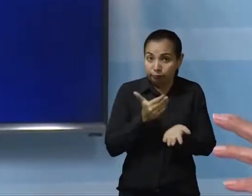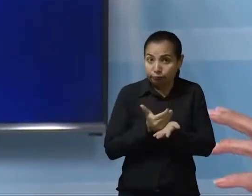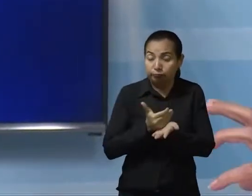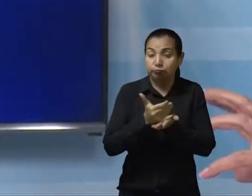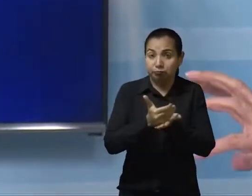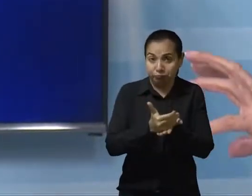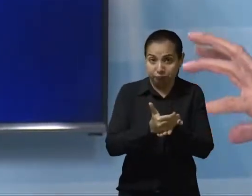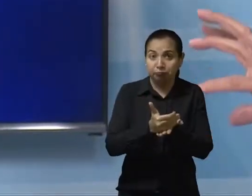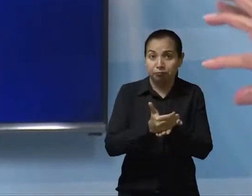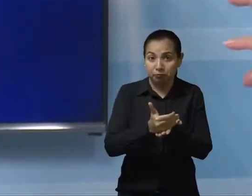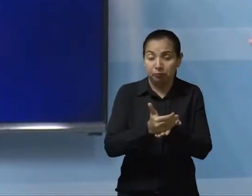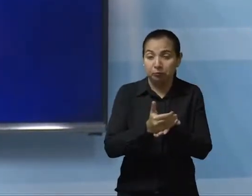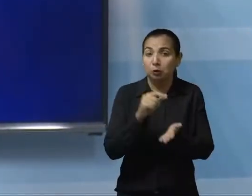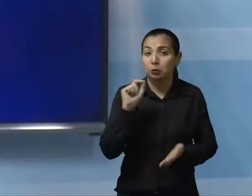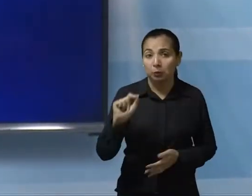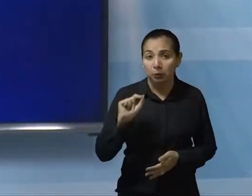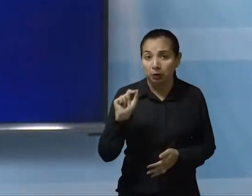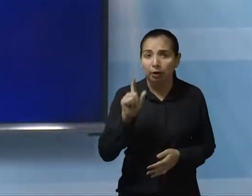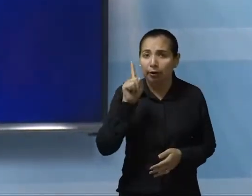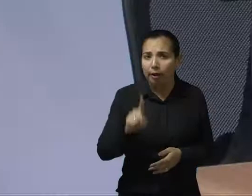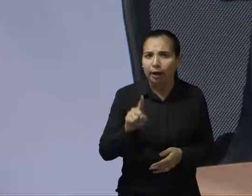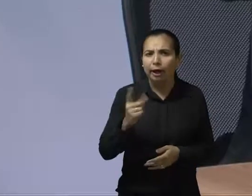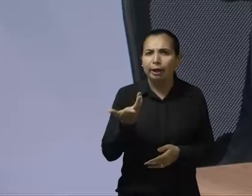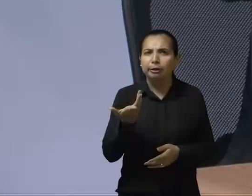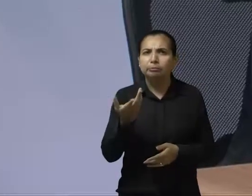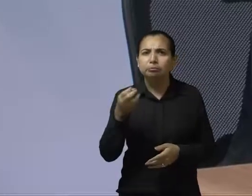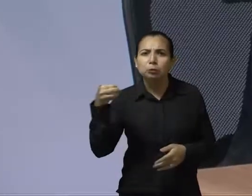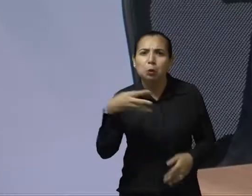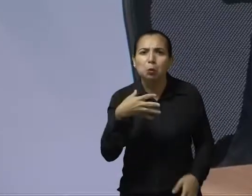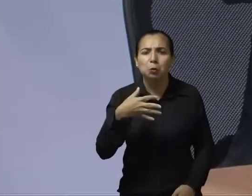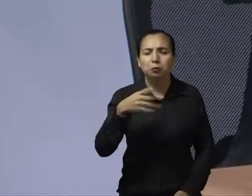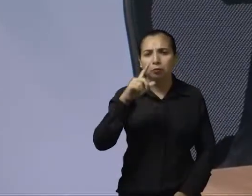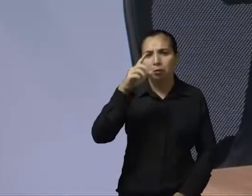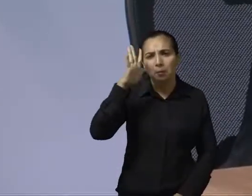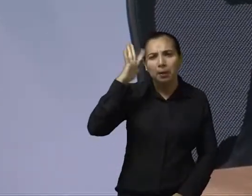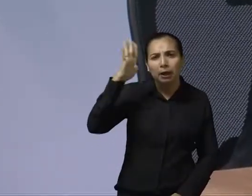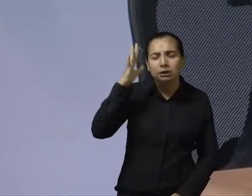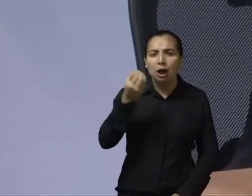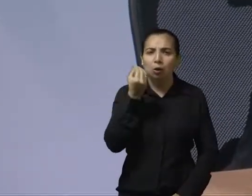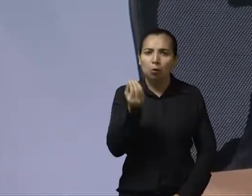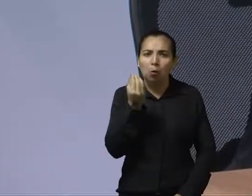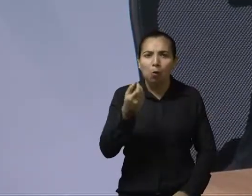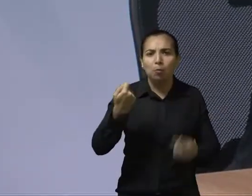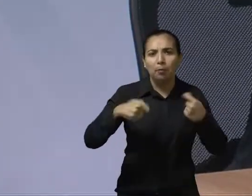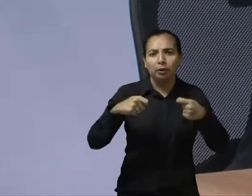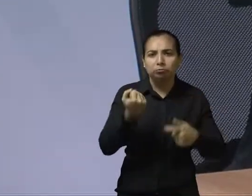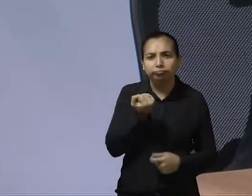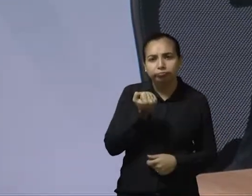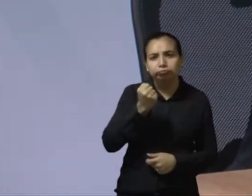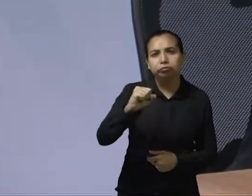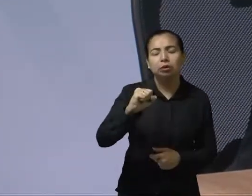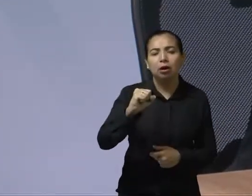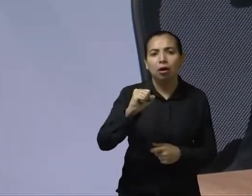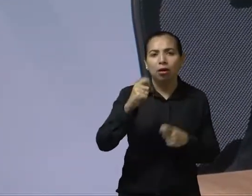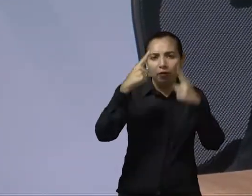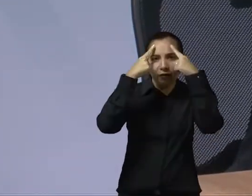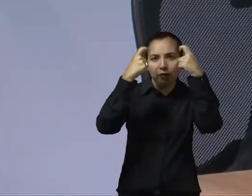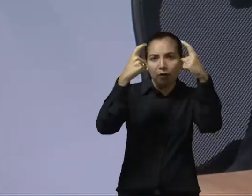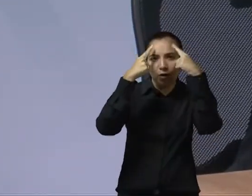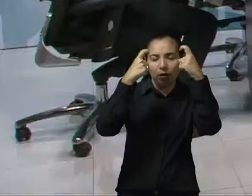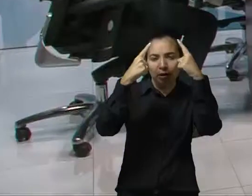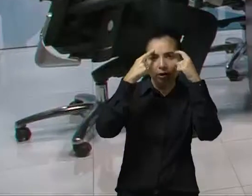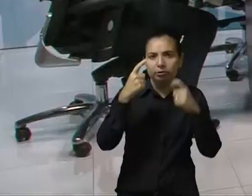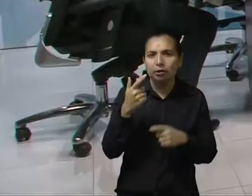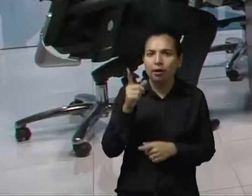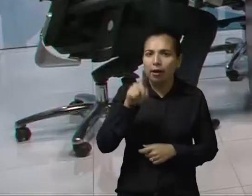uma forma de pensar o combate à violência numa outra perspectiva. Eu gostei quando